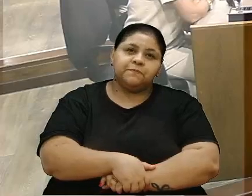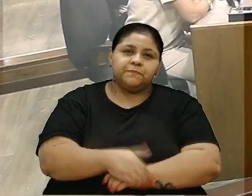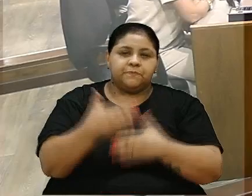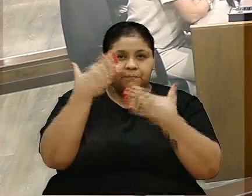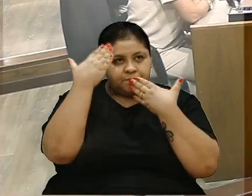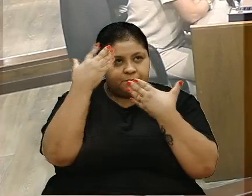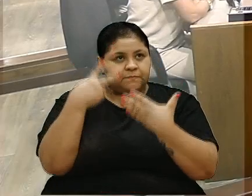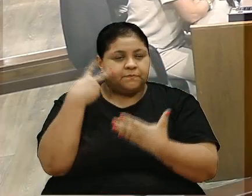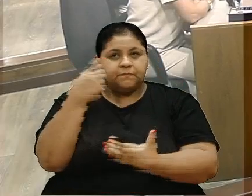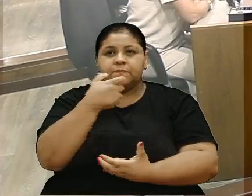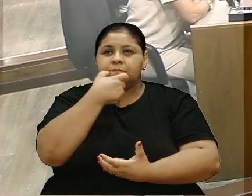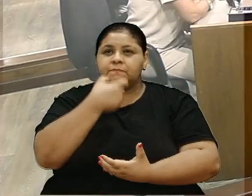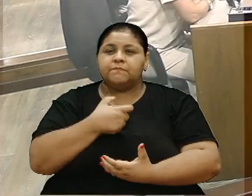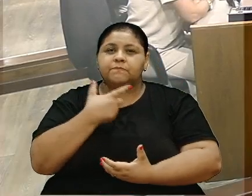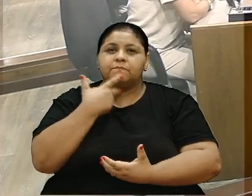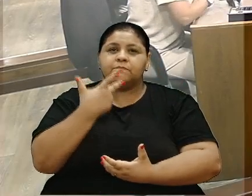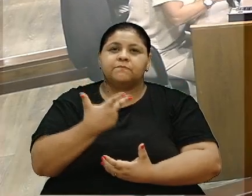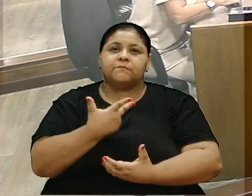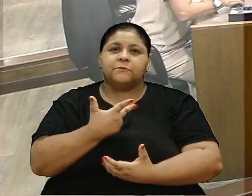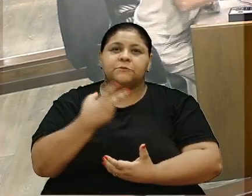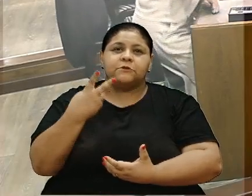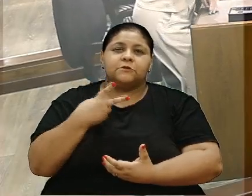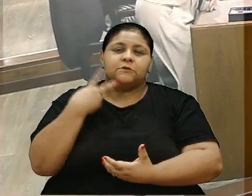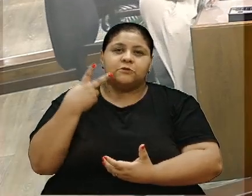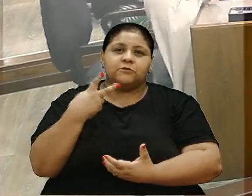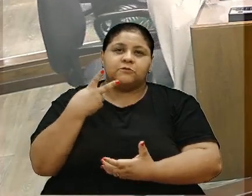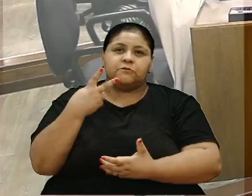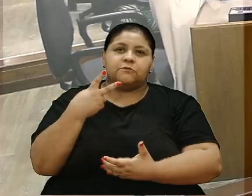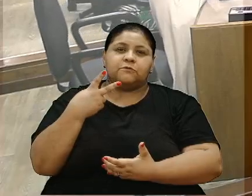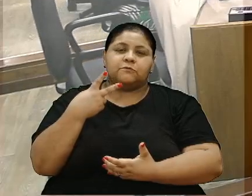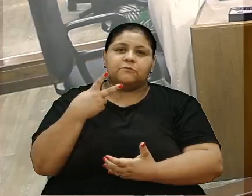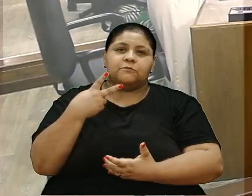Cristiano Becker. Em declaração de voto, vereadora Rose Frigieri.